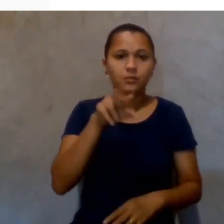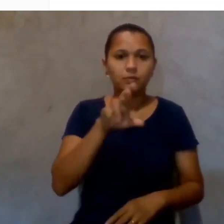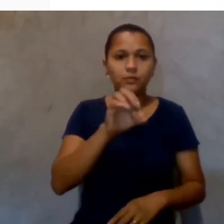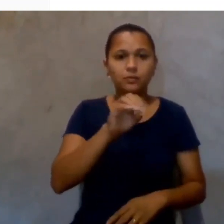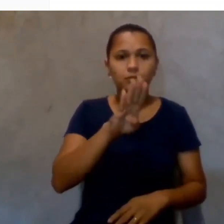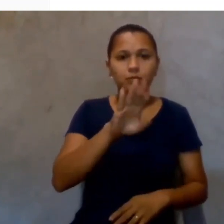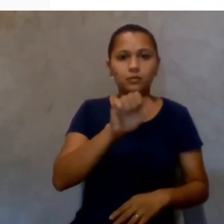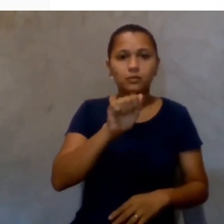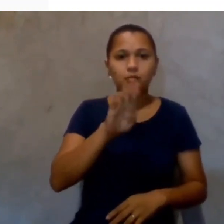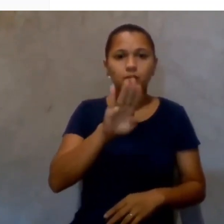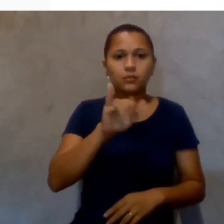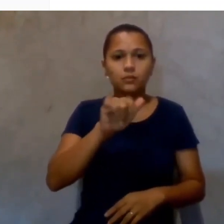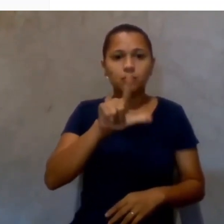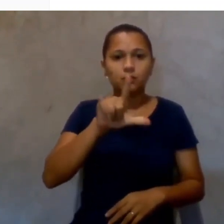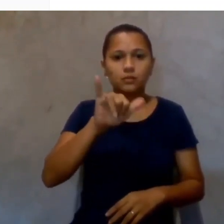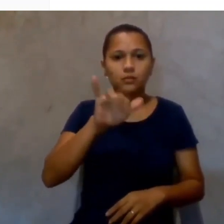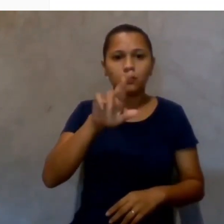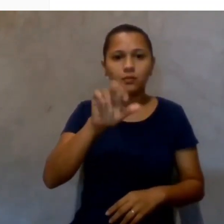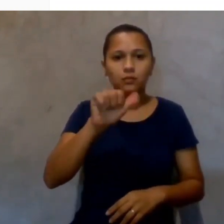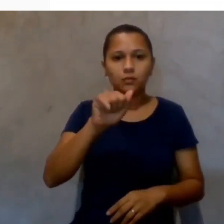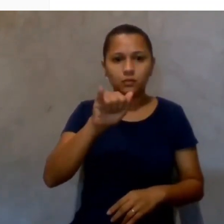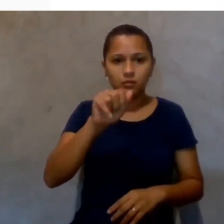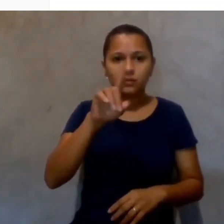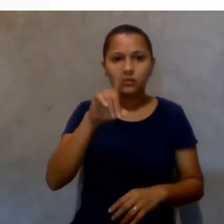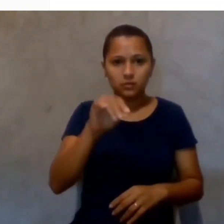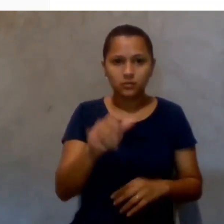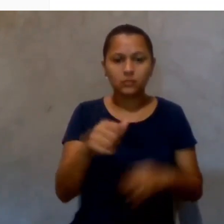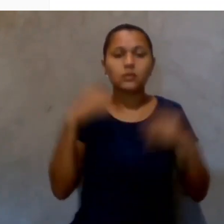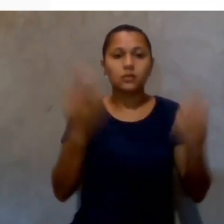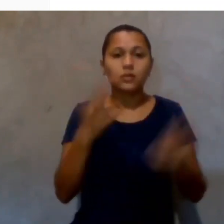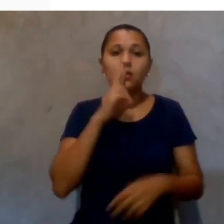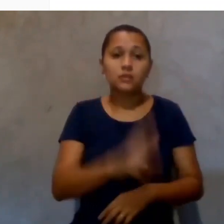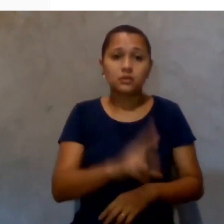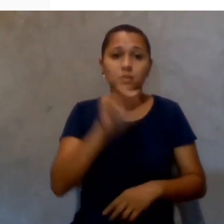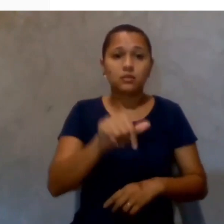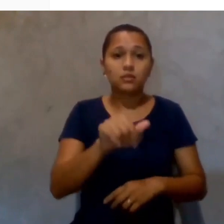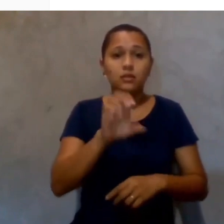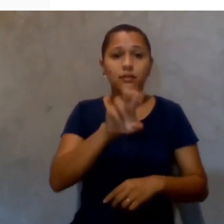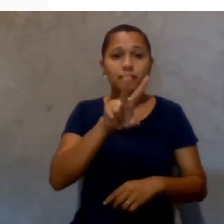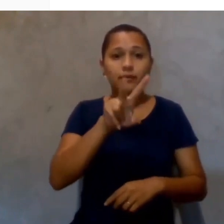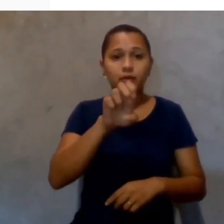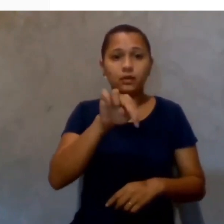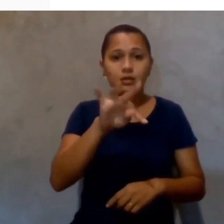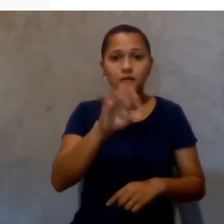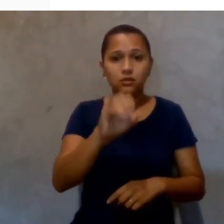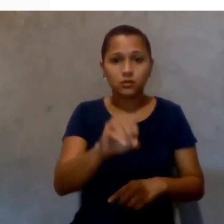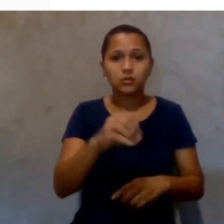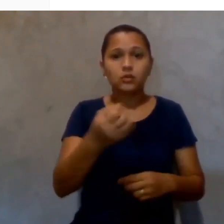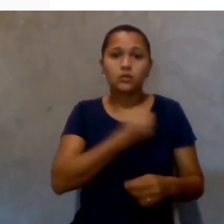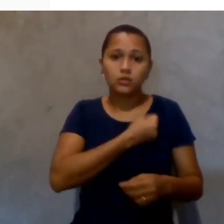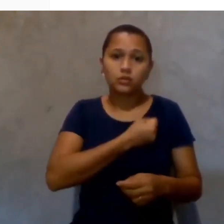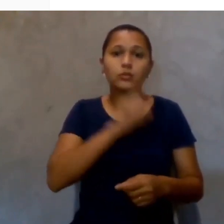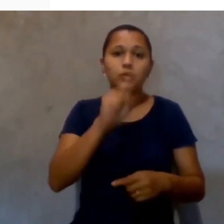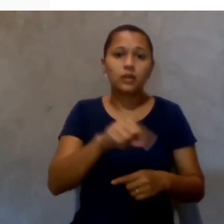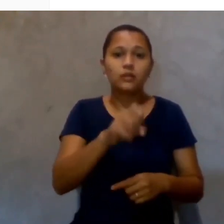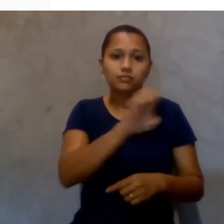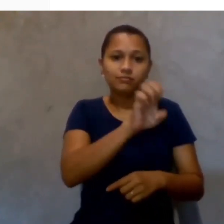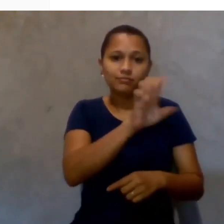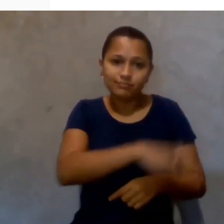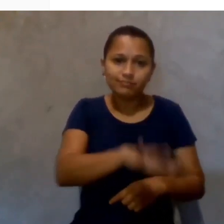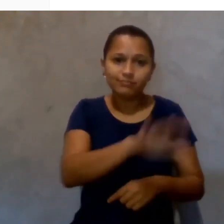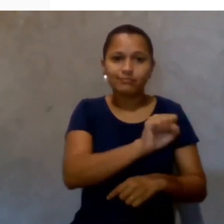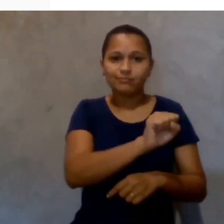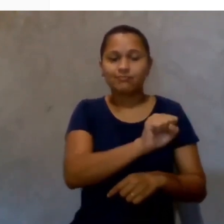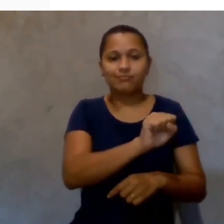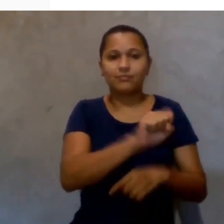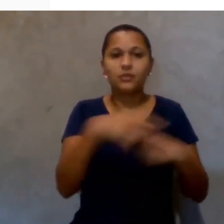espaço amostral que representa o experimento. Vamos agora aprender a calcular a probabilidade de ocorrer um evento